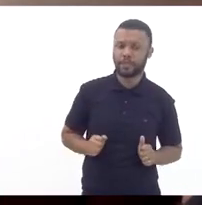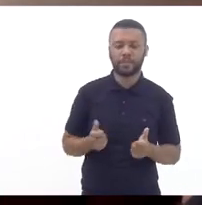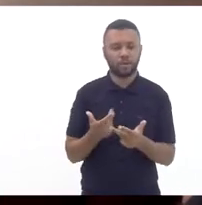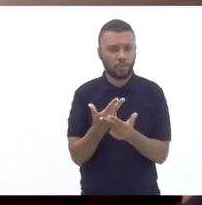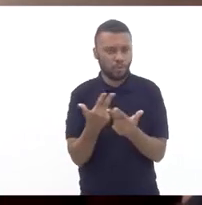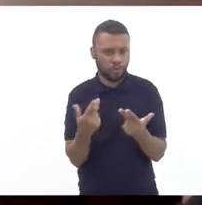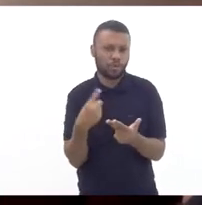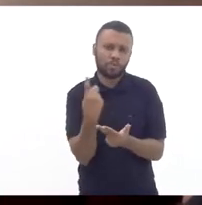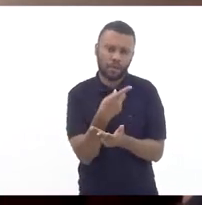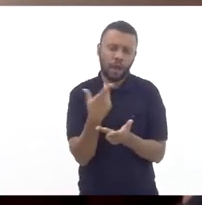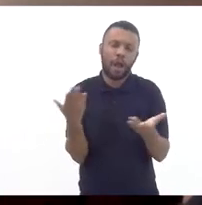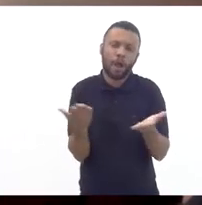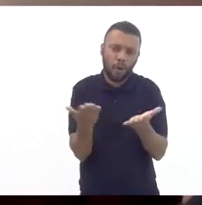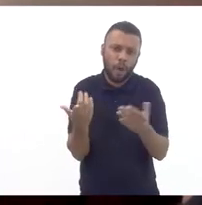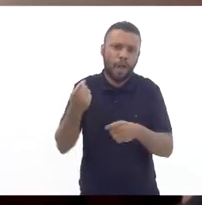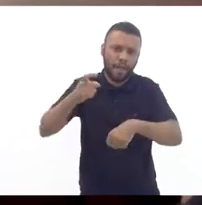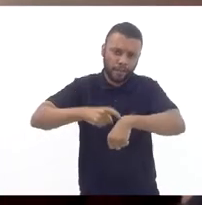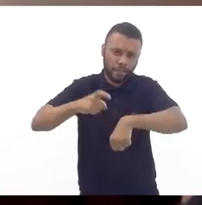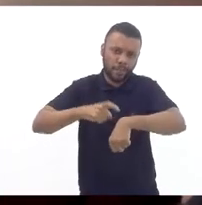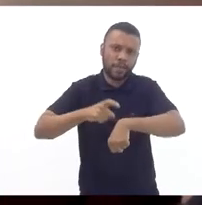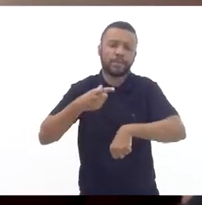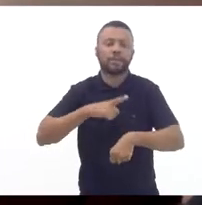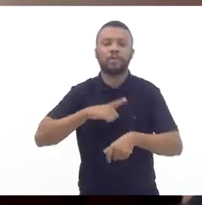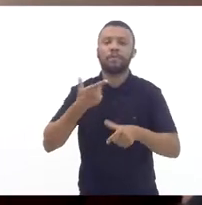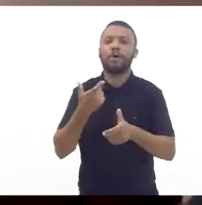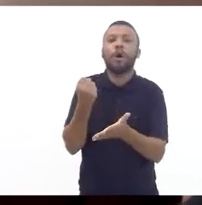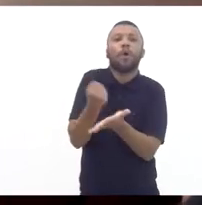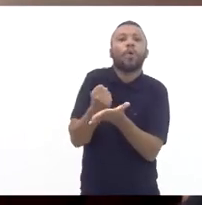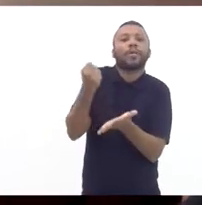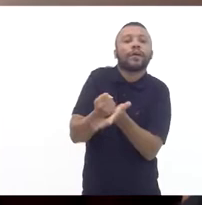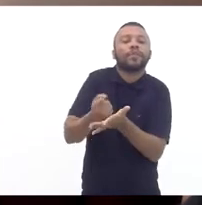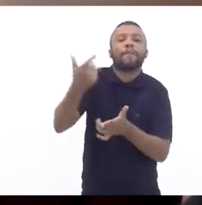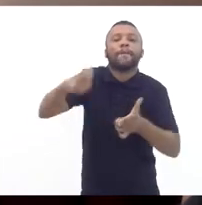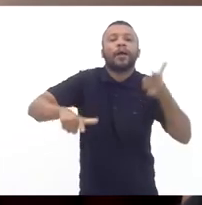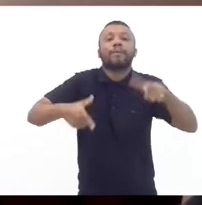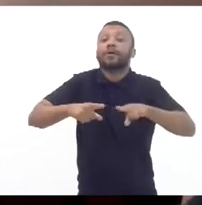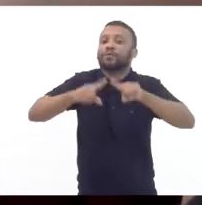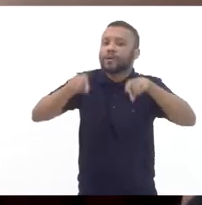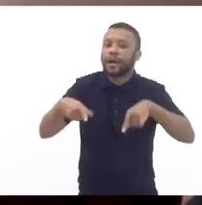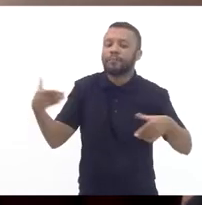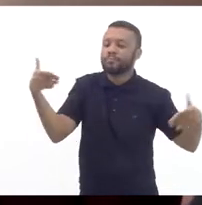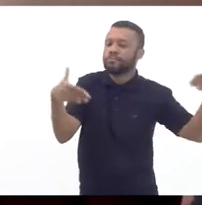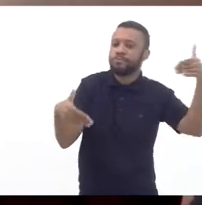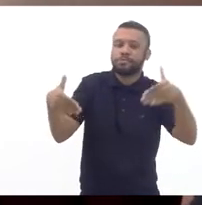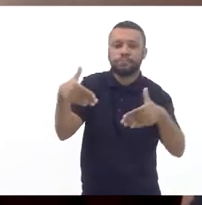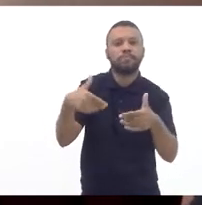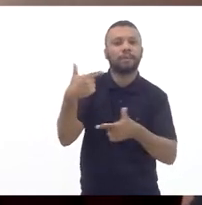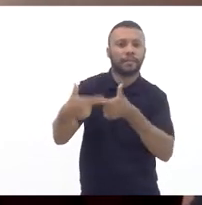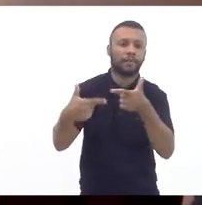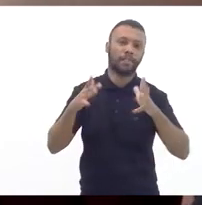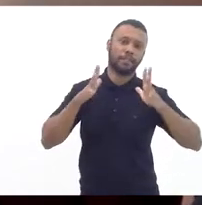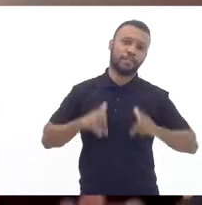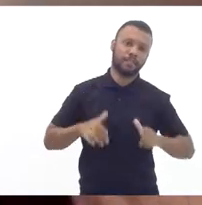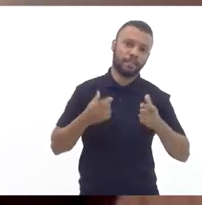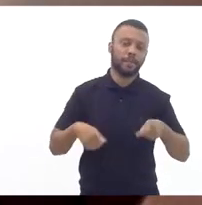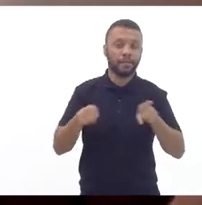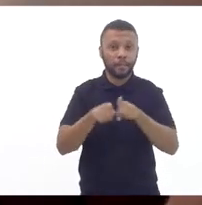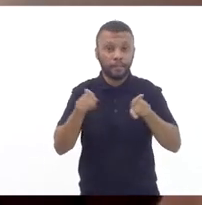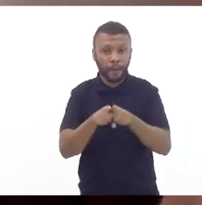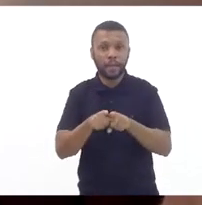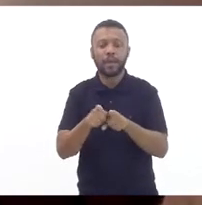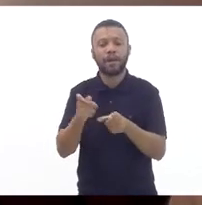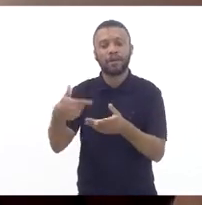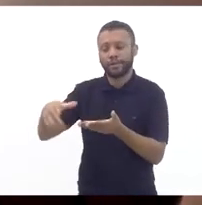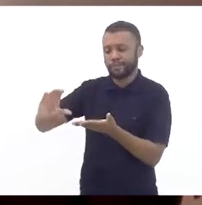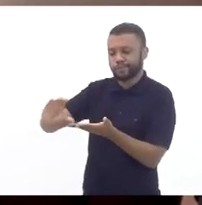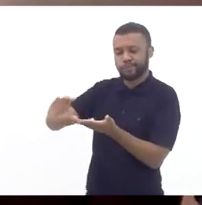Estamos aumentando agora tanto a mão de obra como a aplicação da ampliação desses